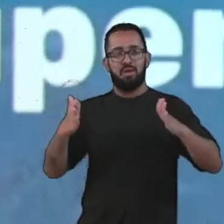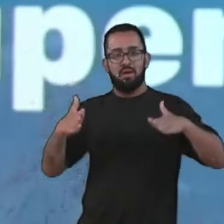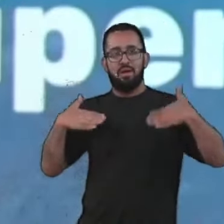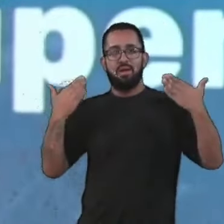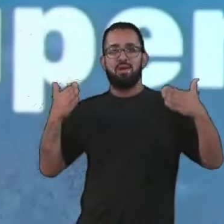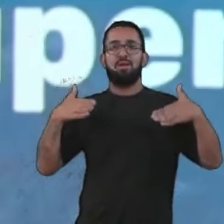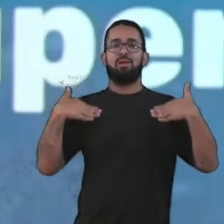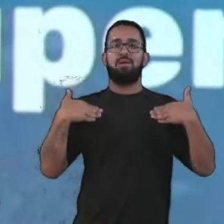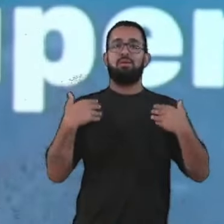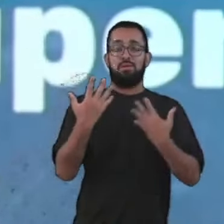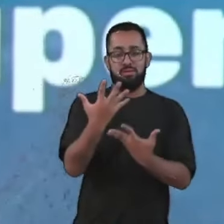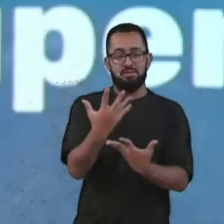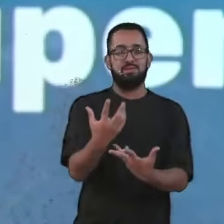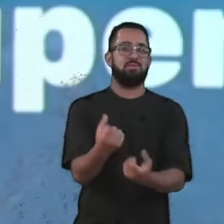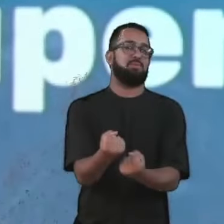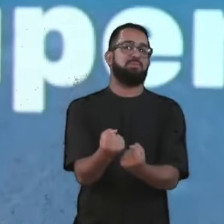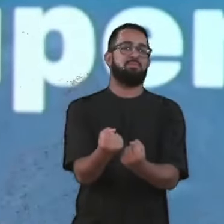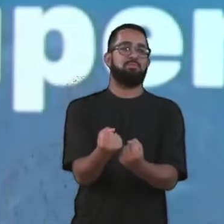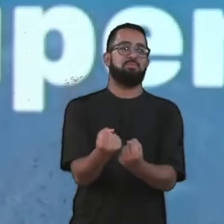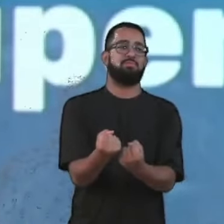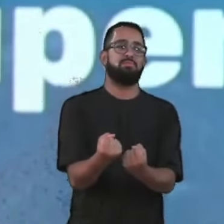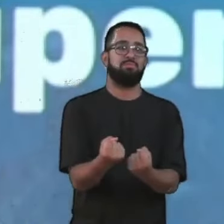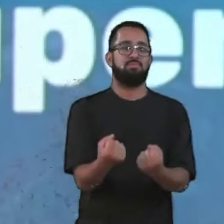fruto de relacionamento com Ele.